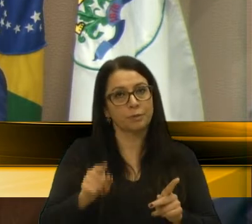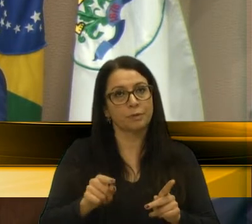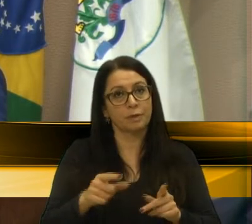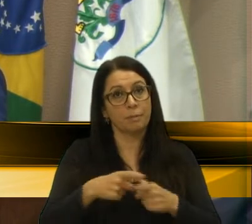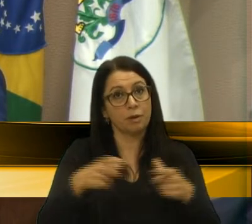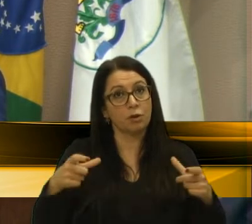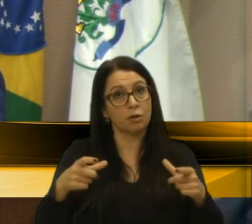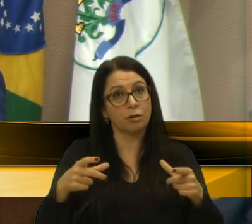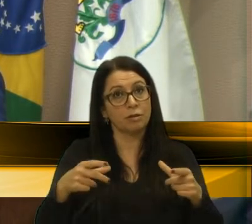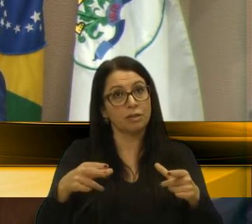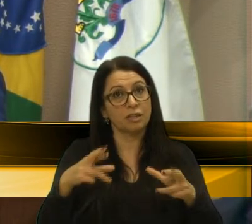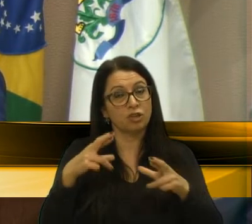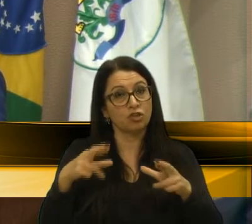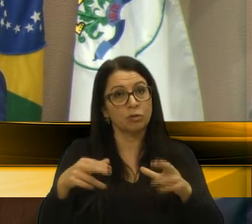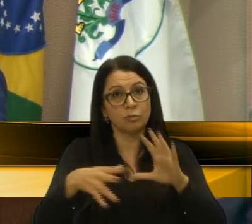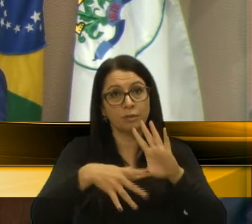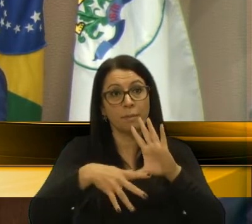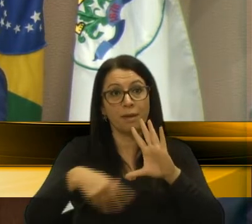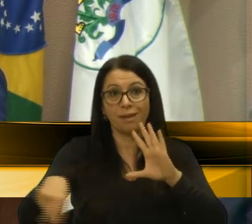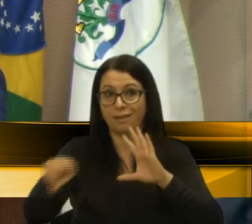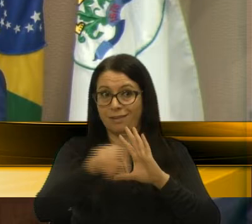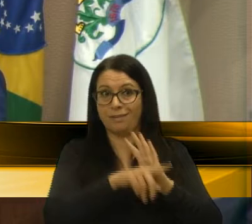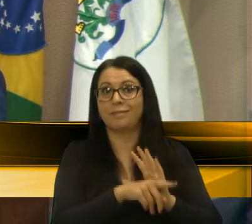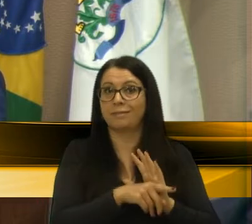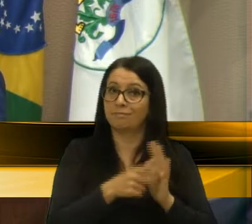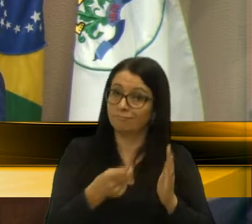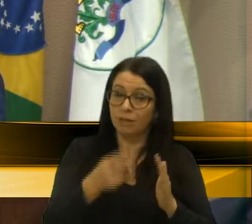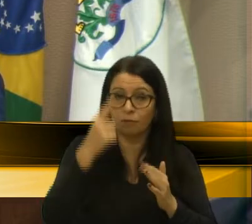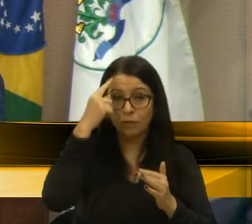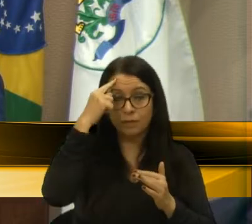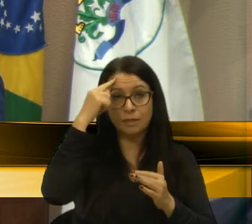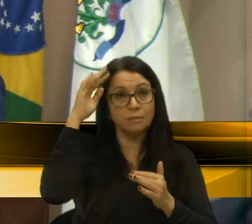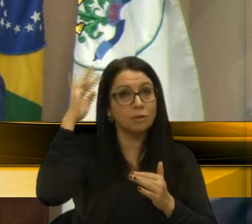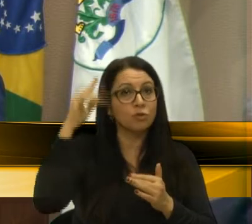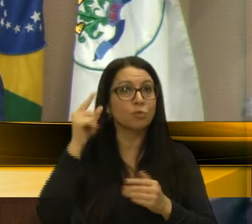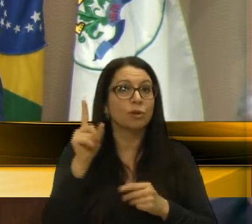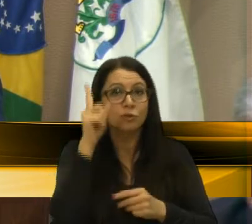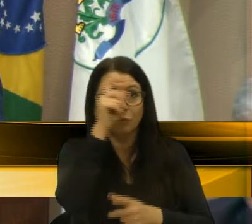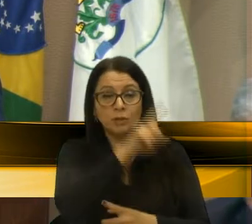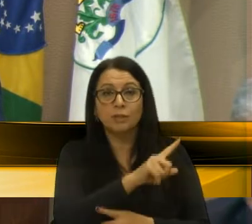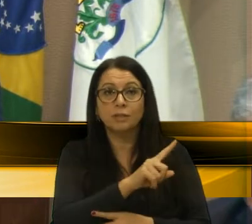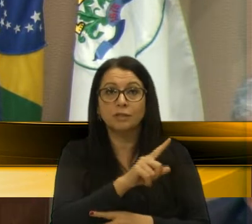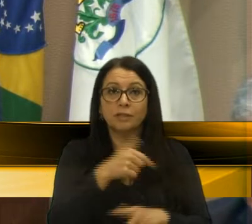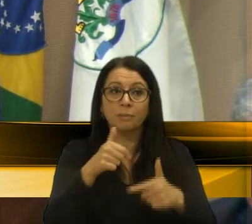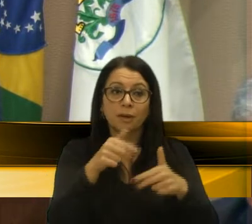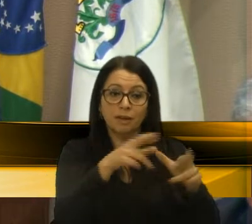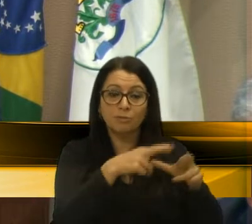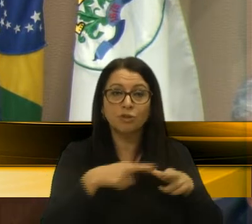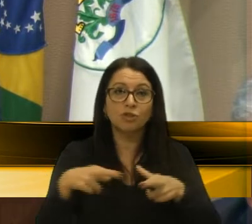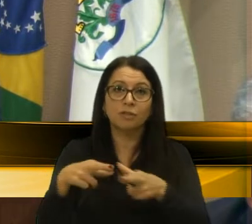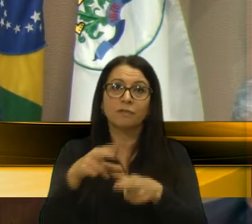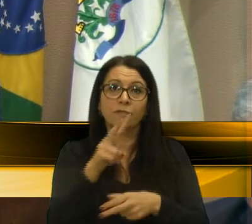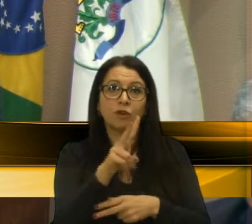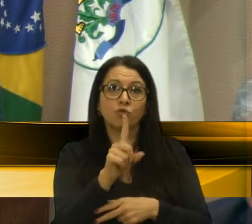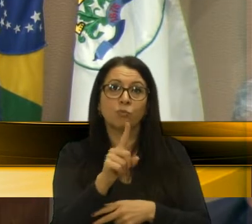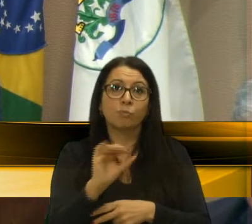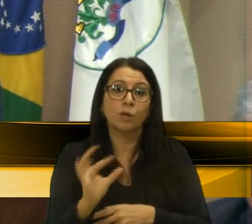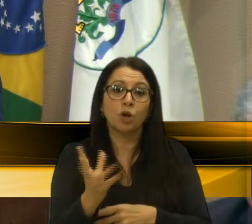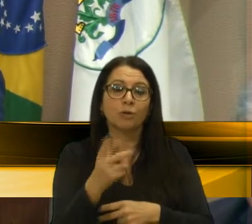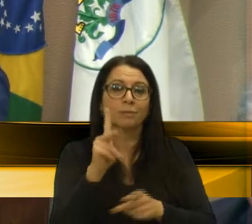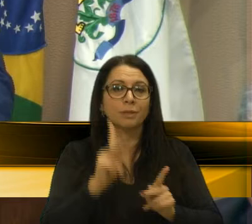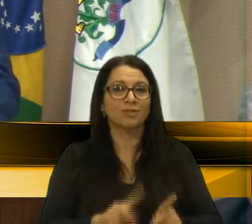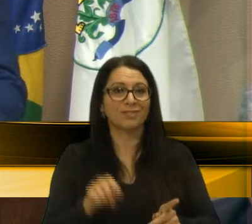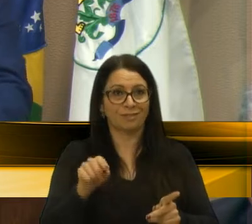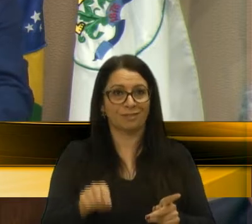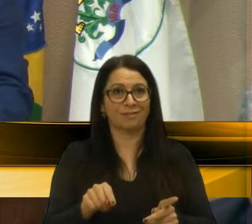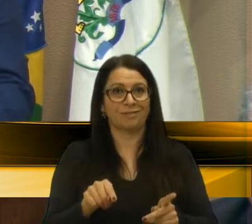região metropolitana das Américas. Então, vocês imaginem a dificuldade que é trabalhar uma região metropolitana com 21 milhões de pessoas,